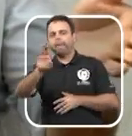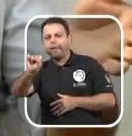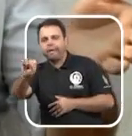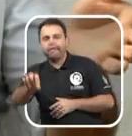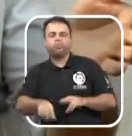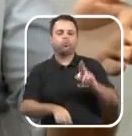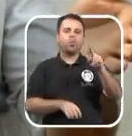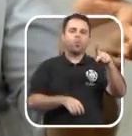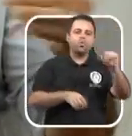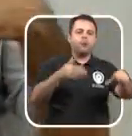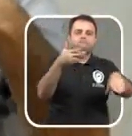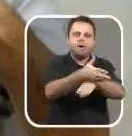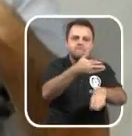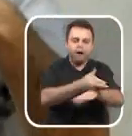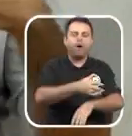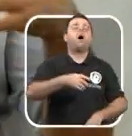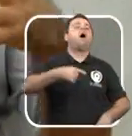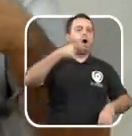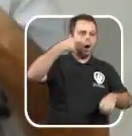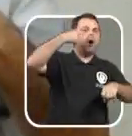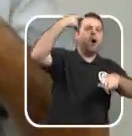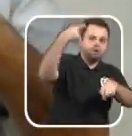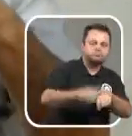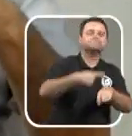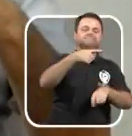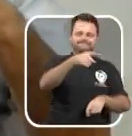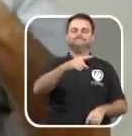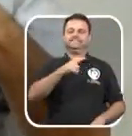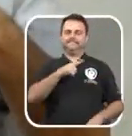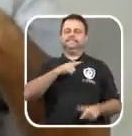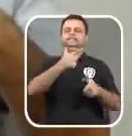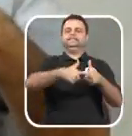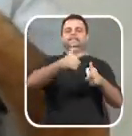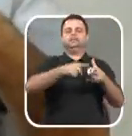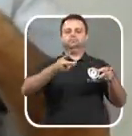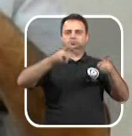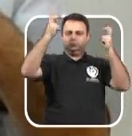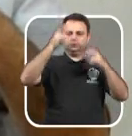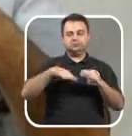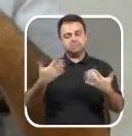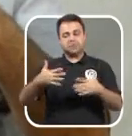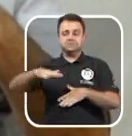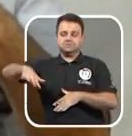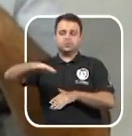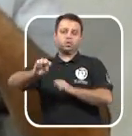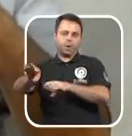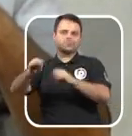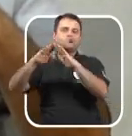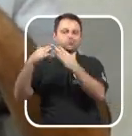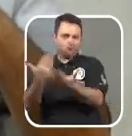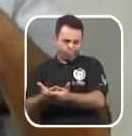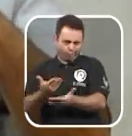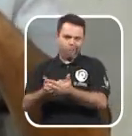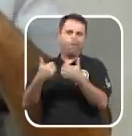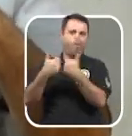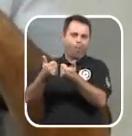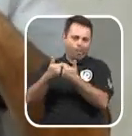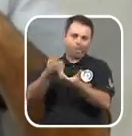tem filho em escola pública. E os professores, os profissionais. Então, essa questão do transporte é tão